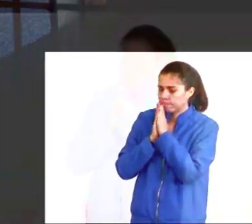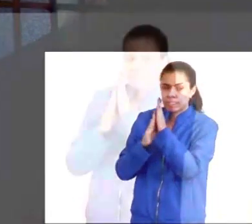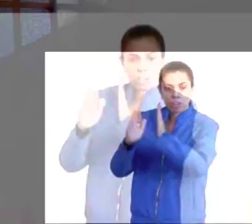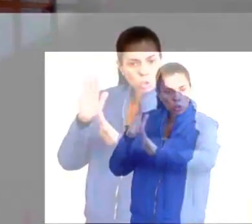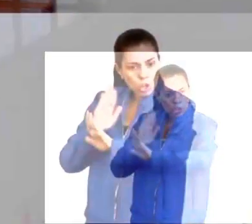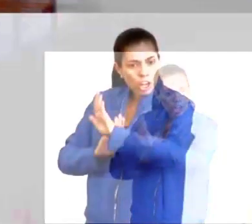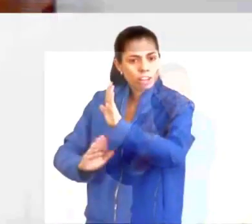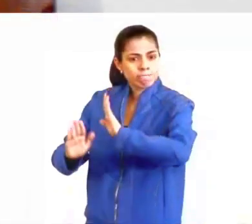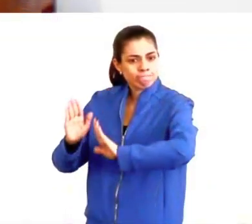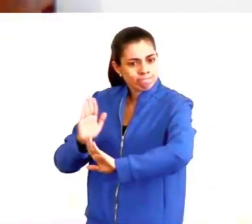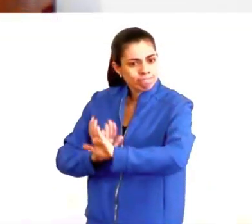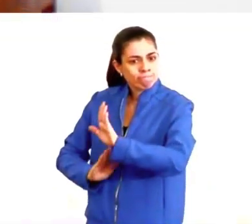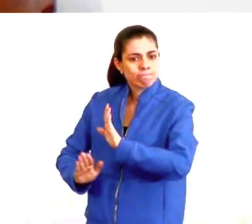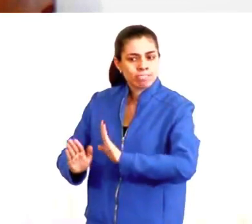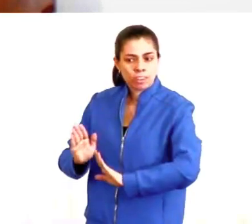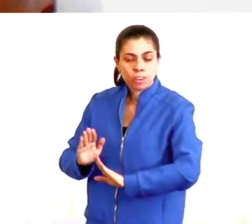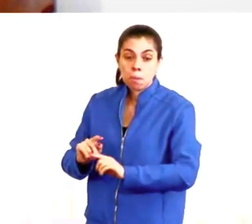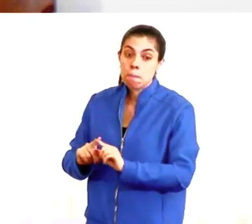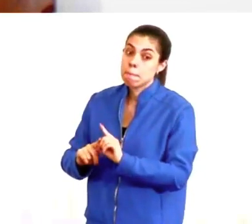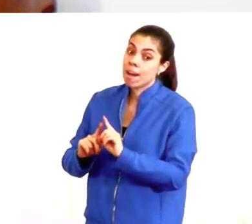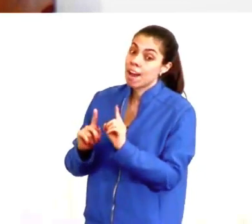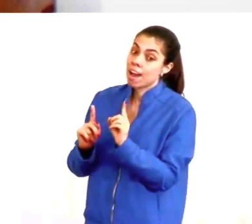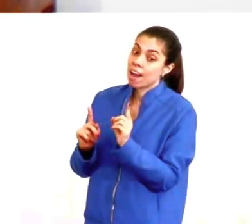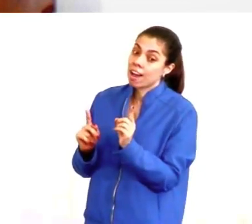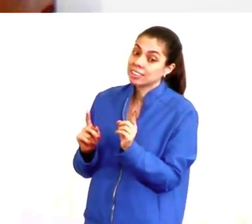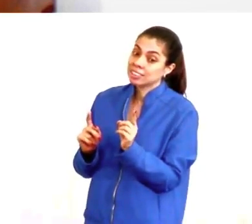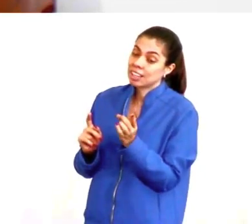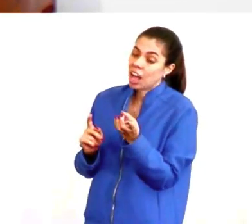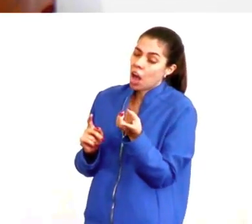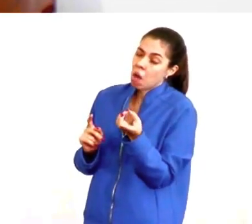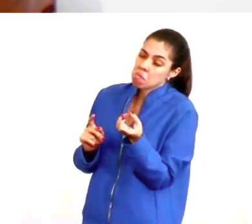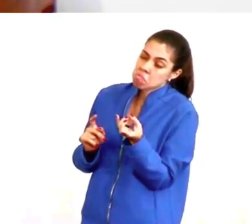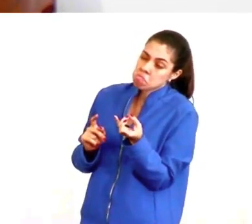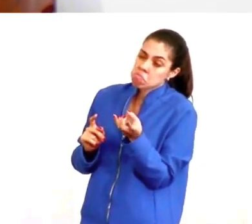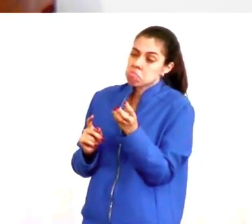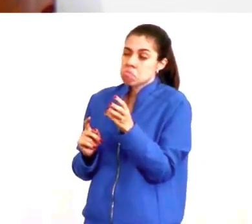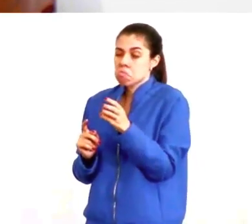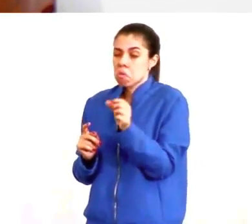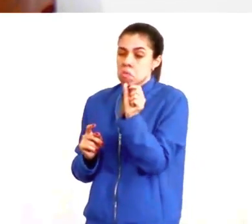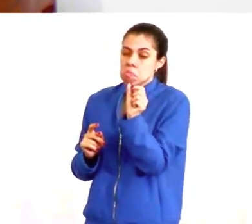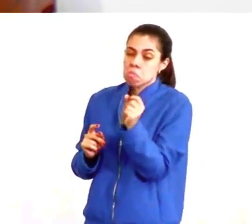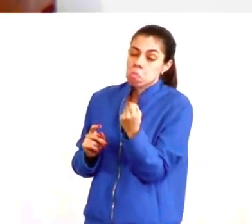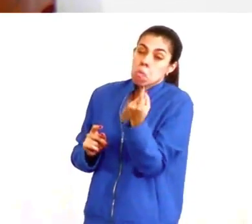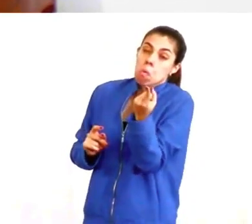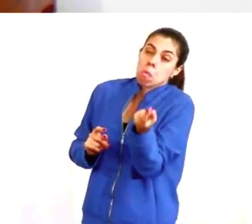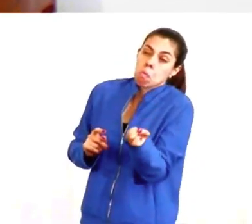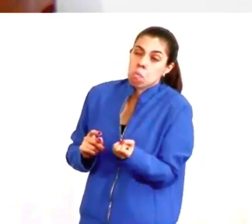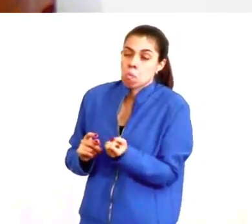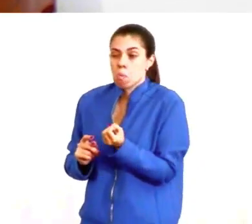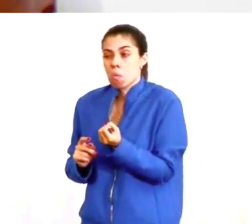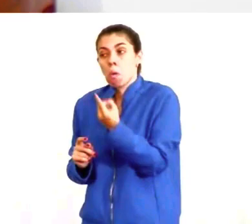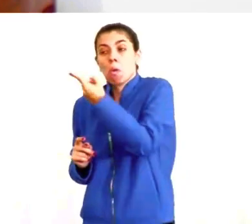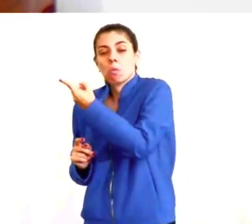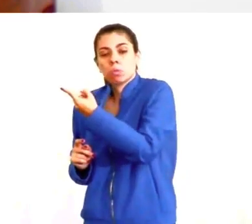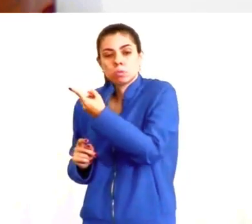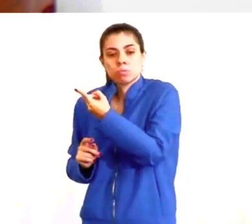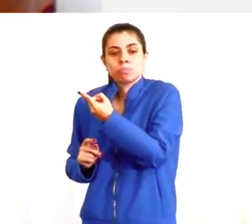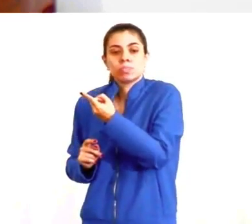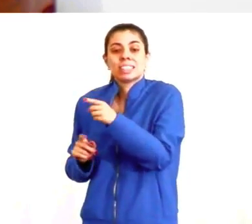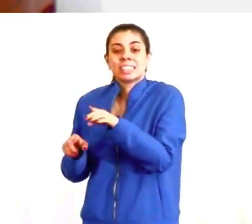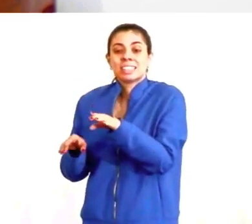estranha, não era para ninguém duvidar, não é? Era para que houvesse uma única